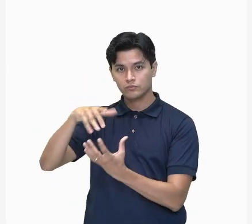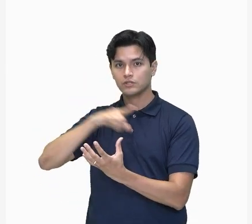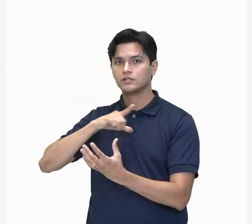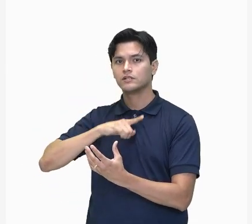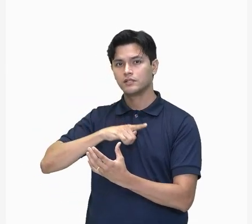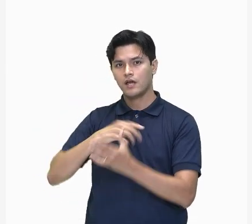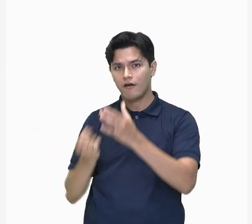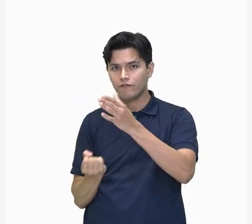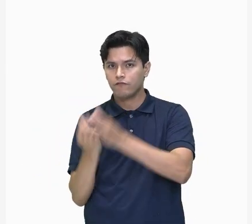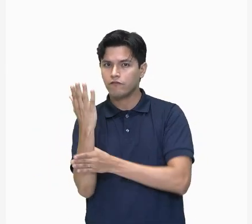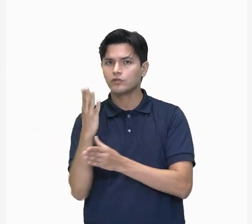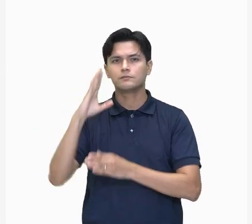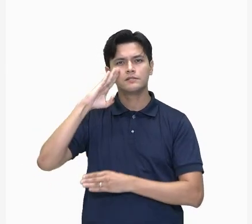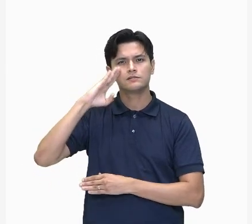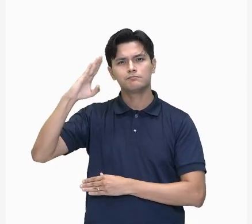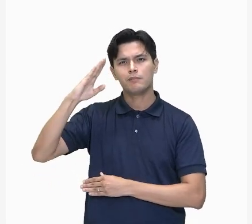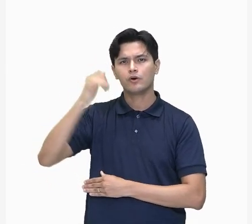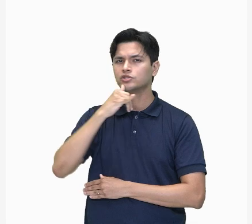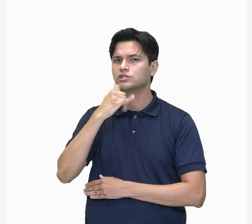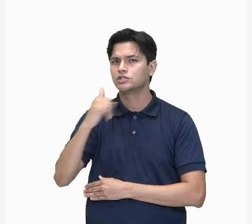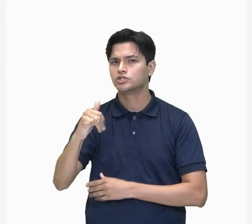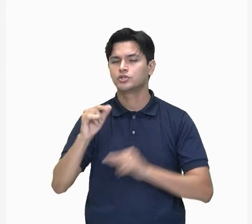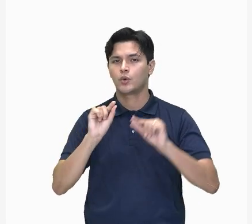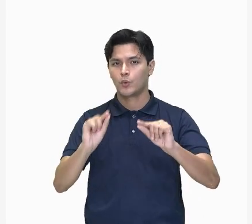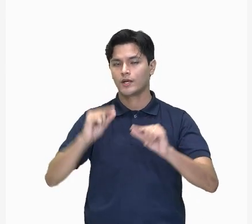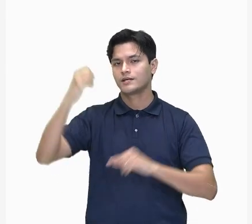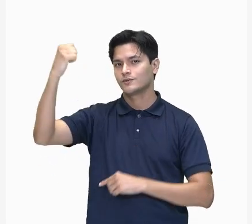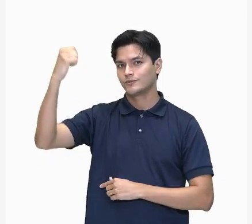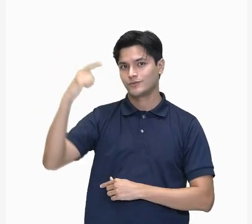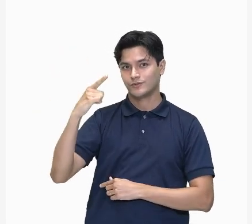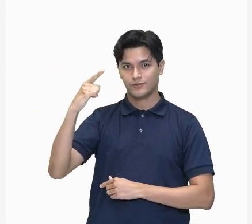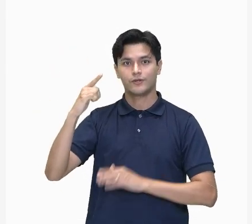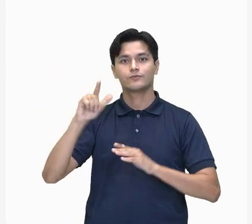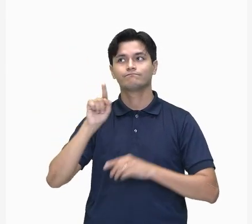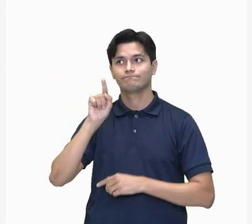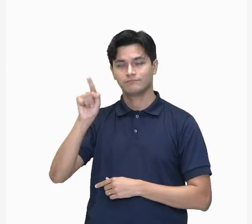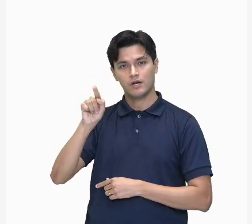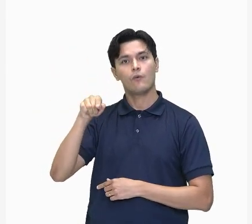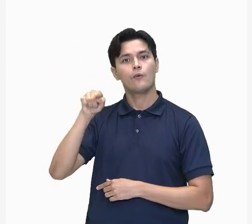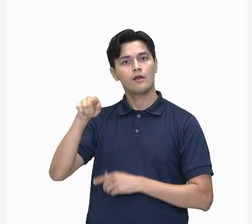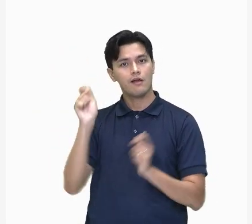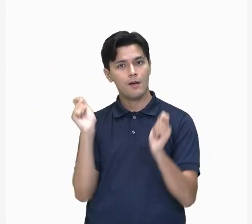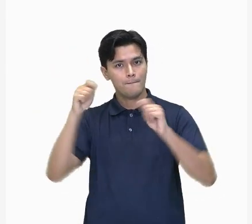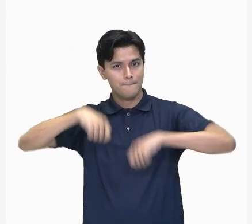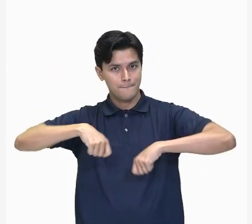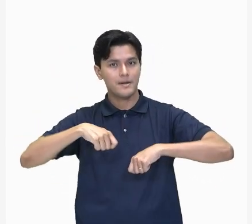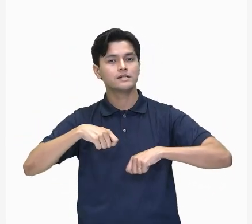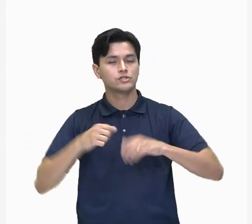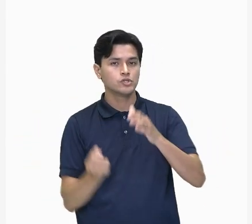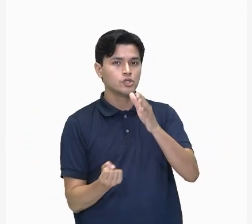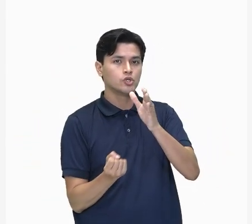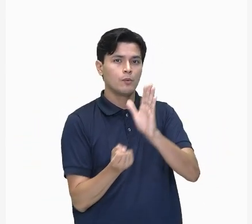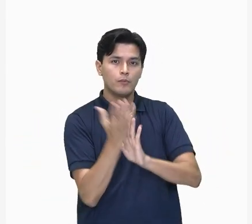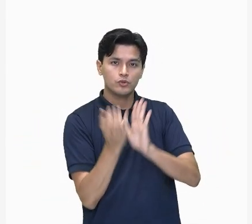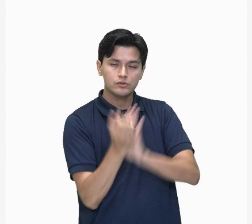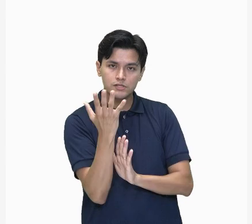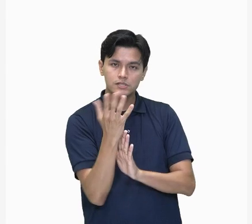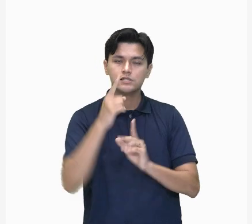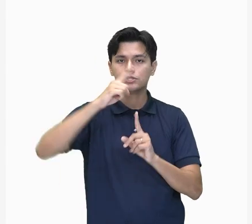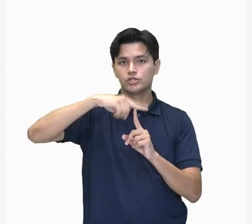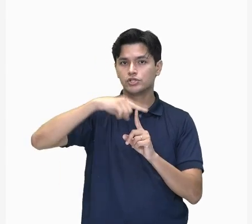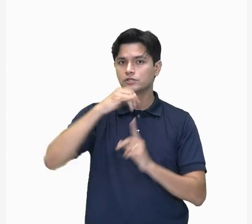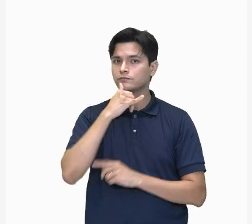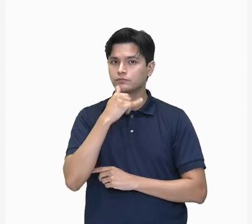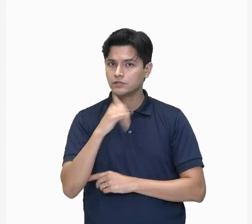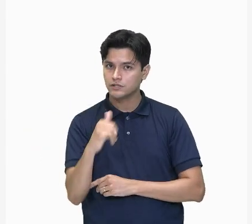de energia é o Sol. Então, a partir do Sol, a gente pode gerar outros tipos de energia, inclusive a energia